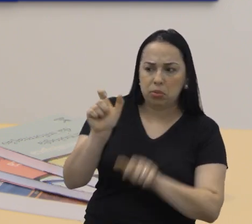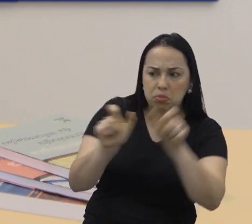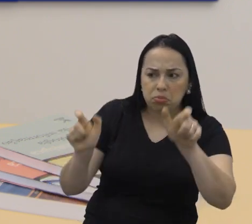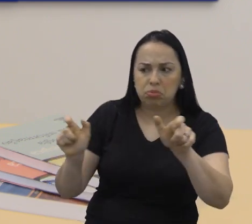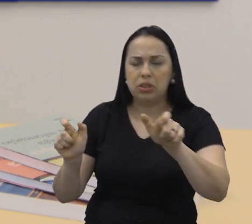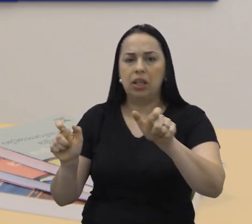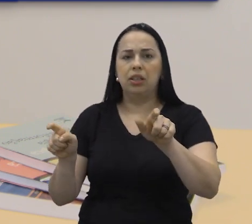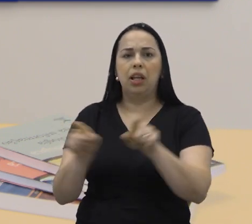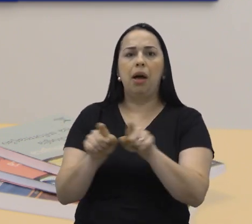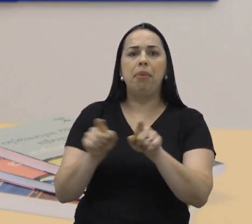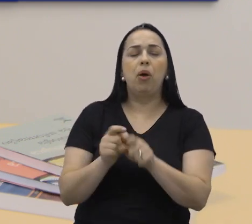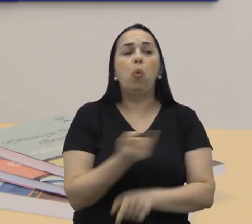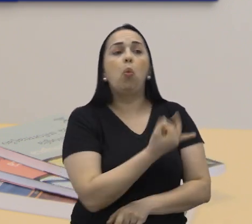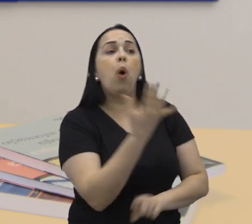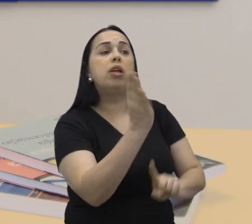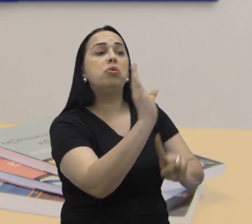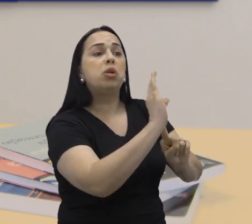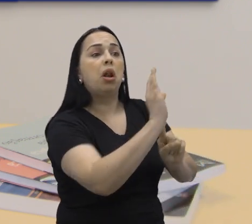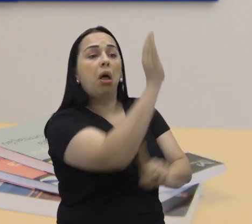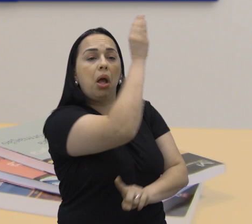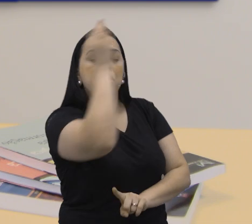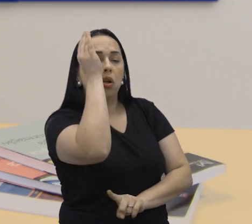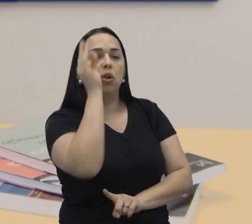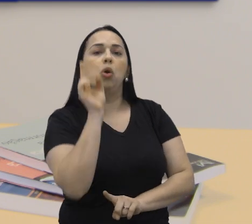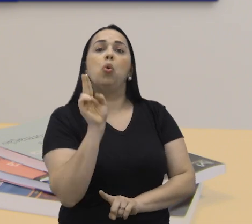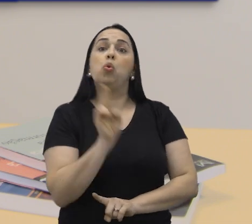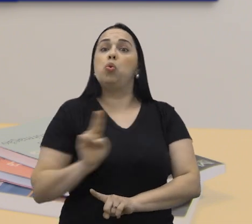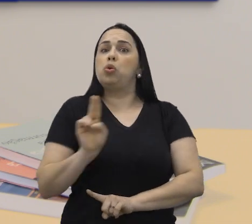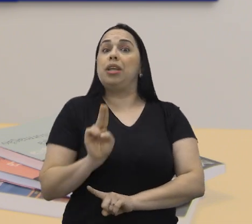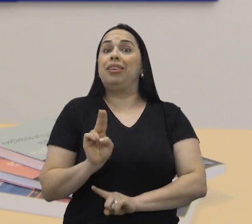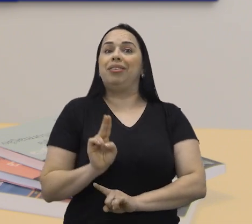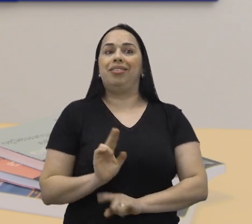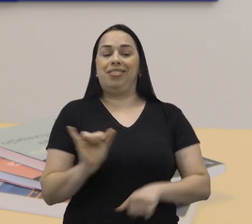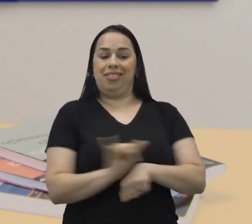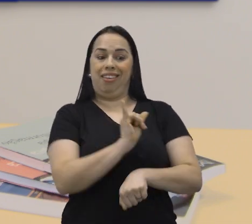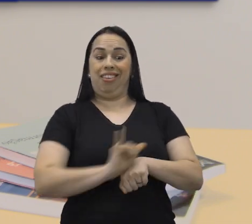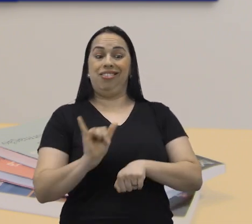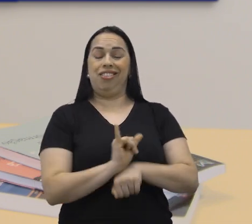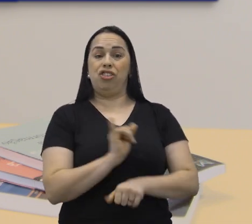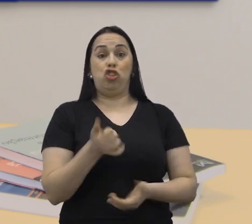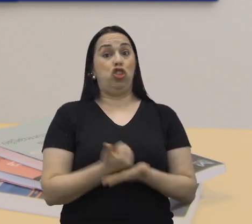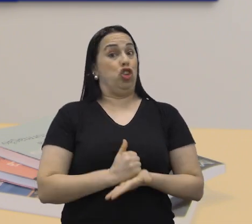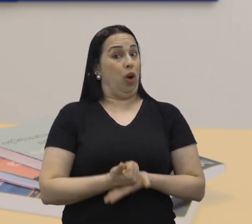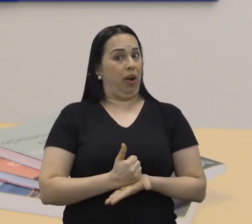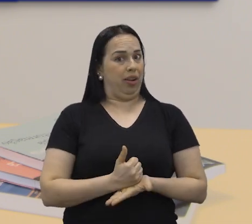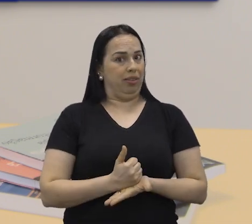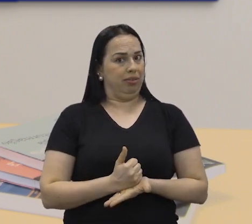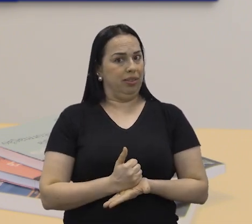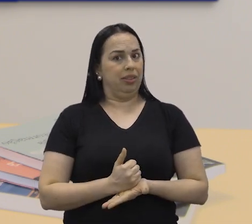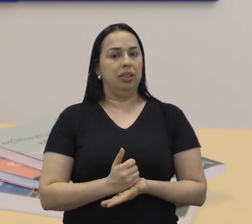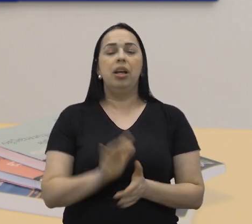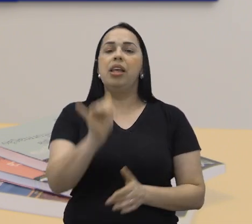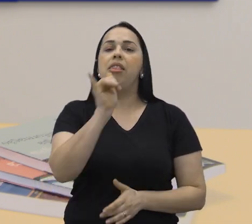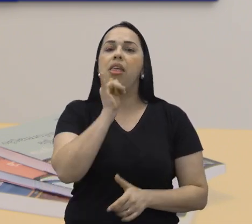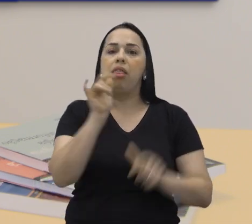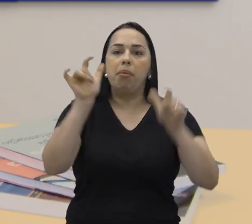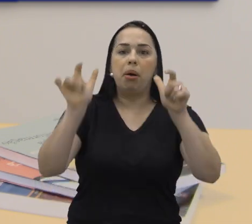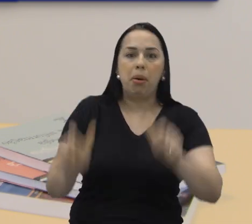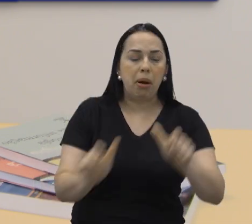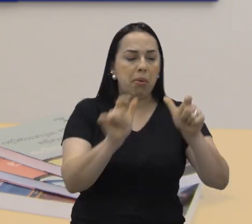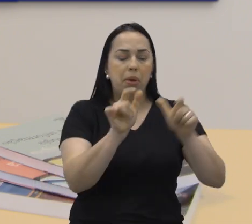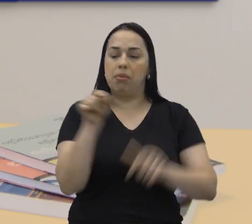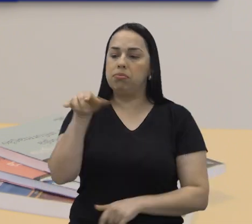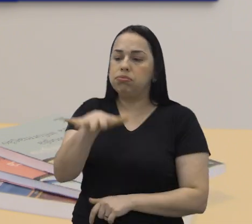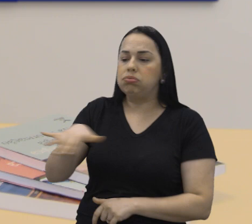fazer gestão de carteira de clientes também utilizando o conceito de gamificação. São ambientes onde, por exemplo,